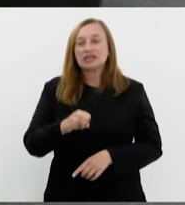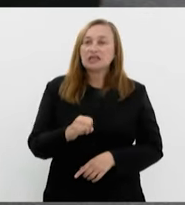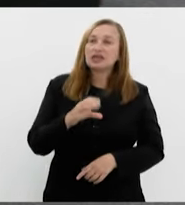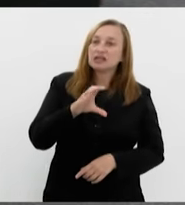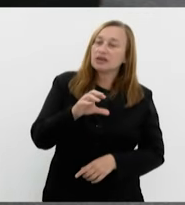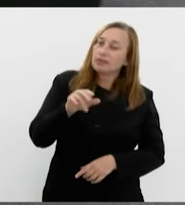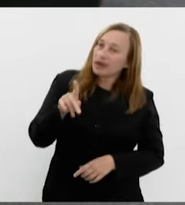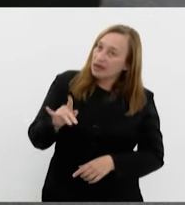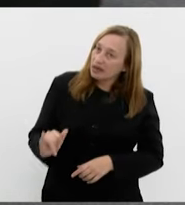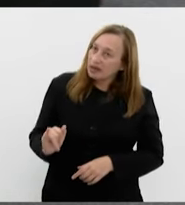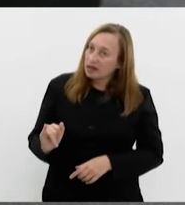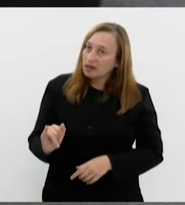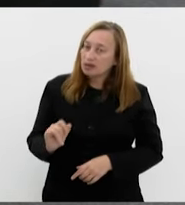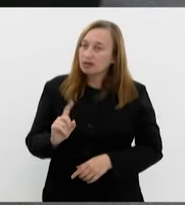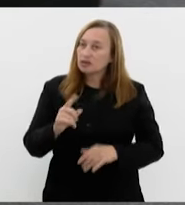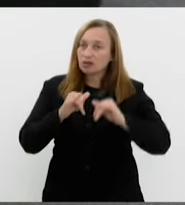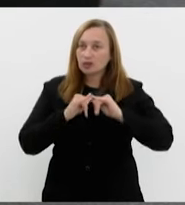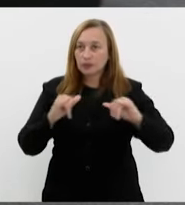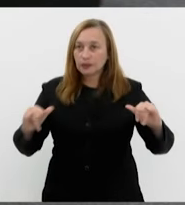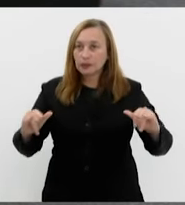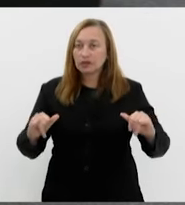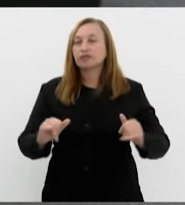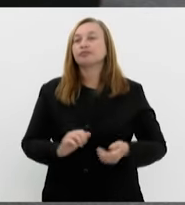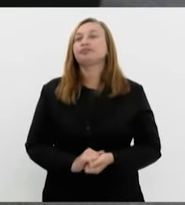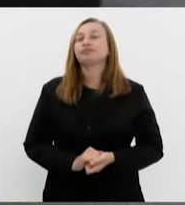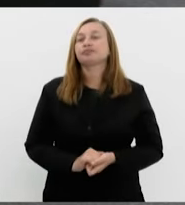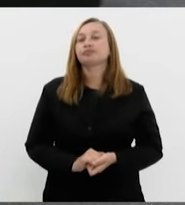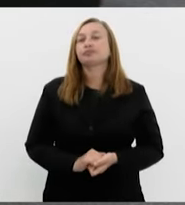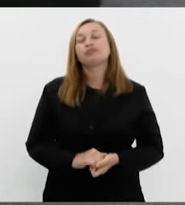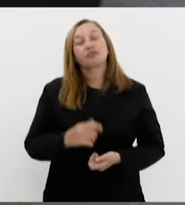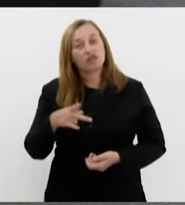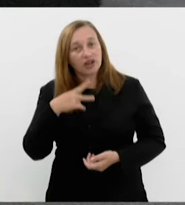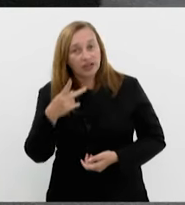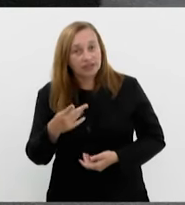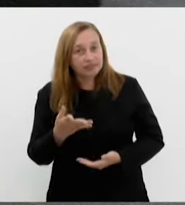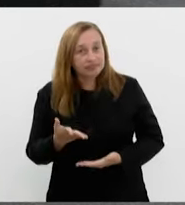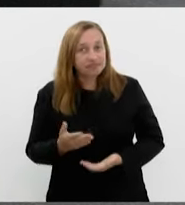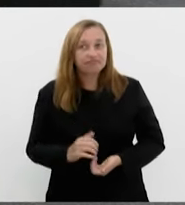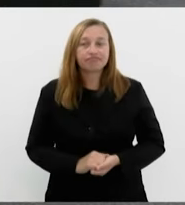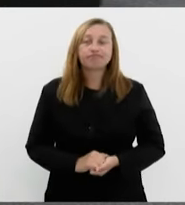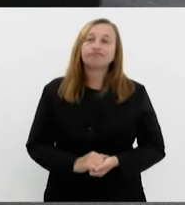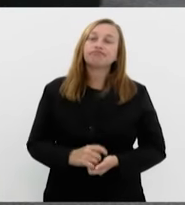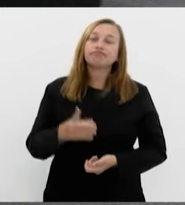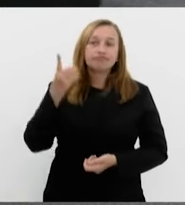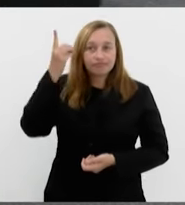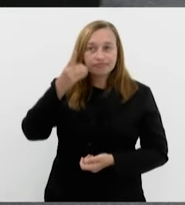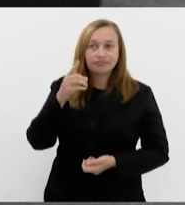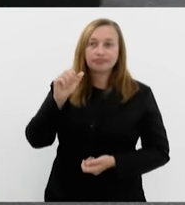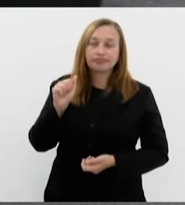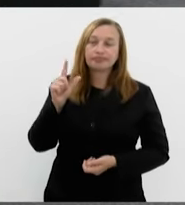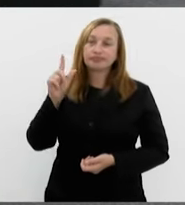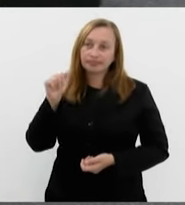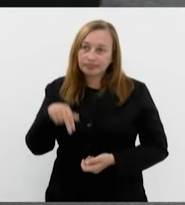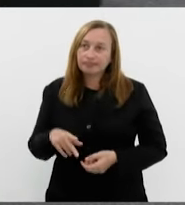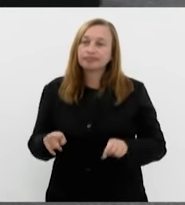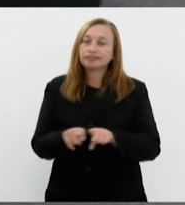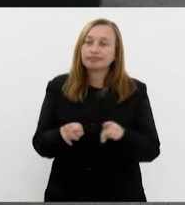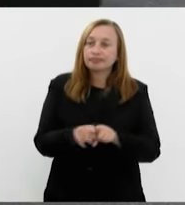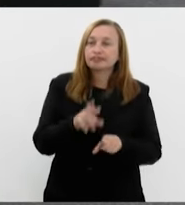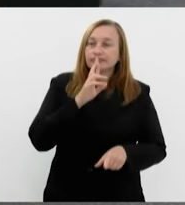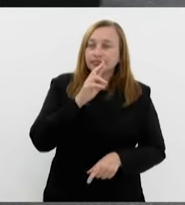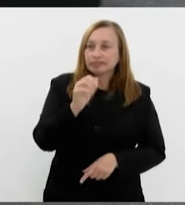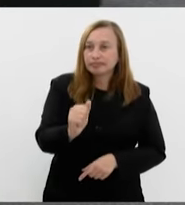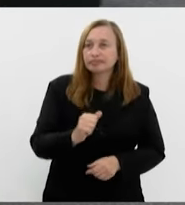seja publicada ou instaurada, como eu disse, eu, deputado Alan, deputado Rogério Amorim, temos